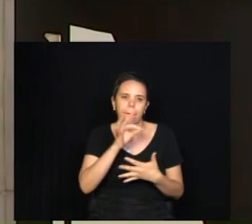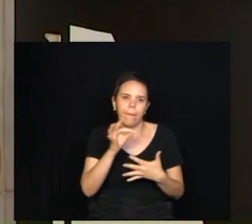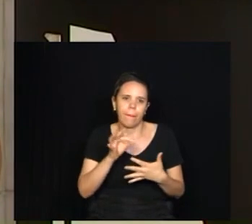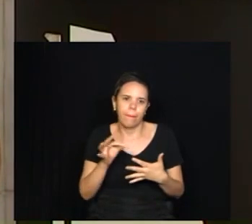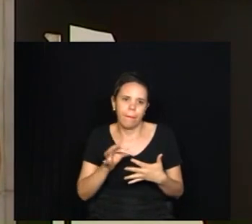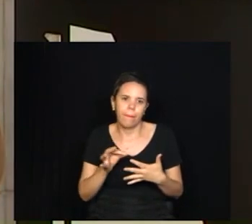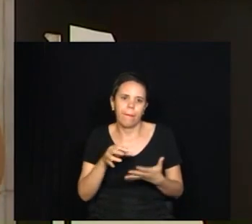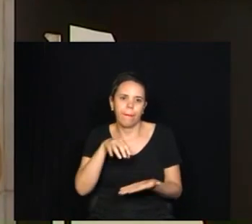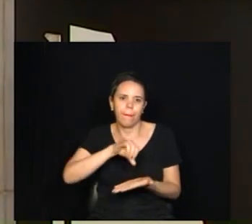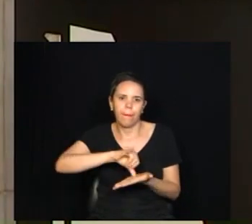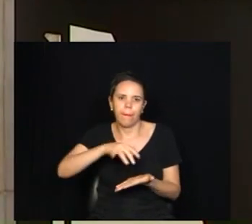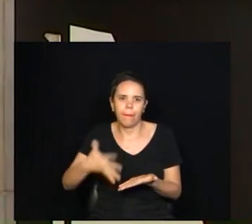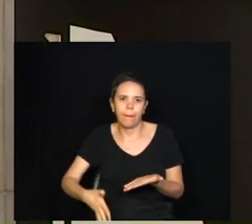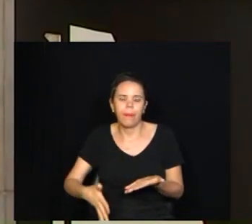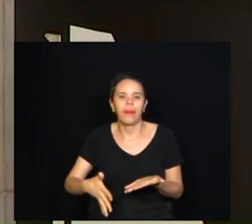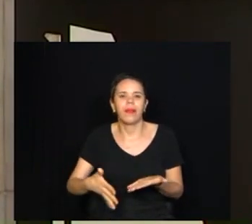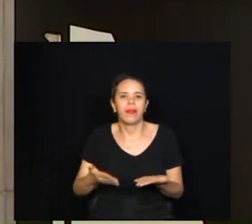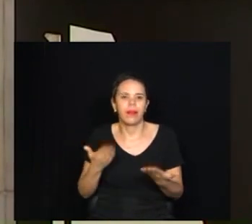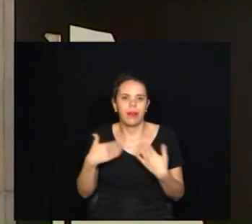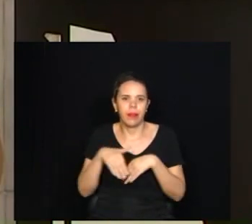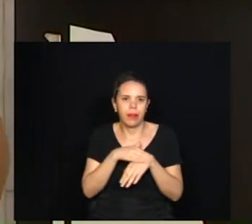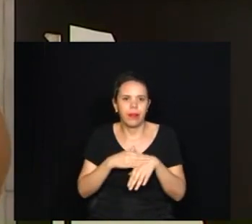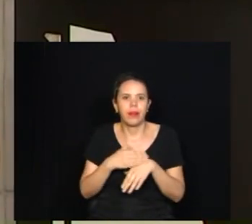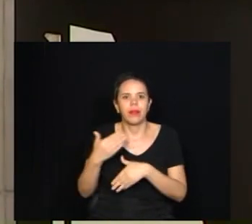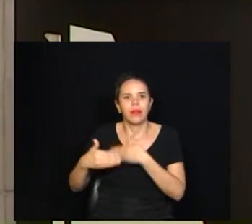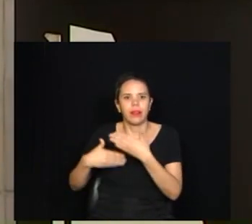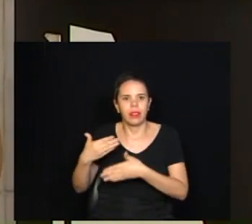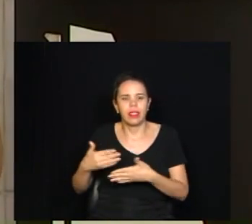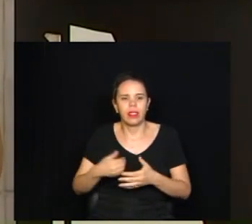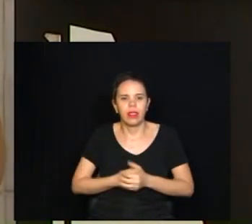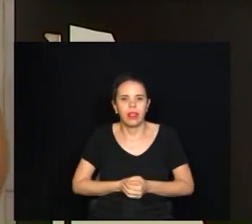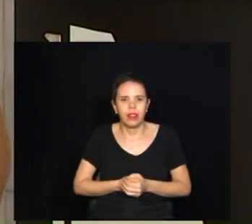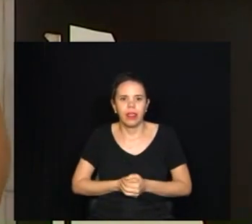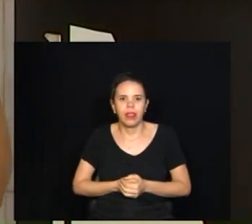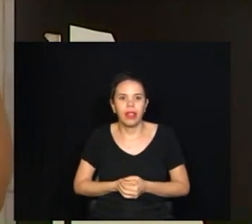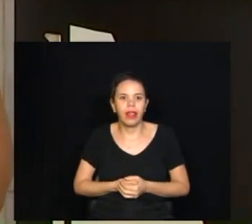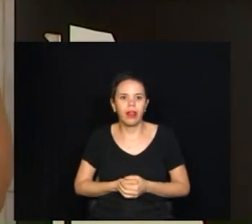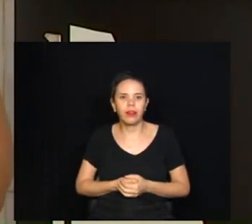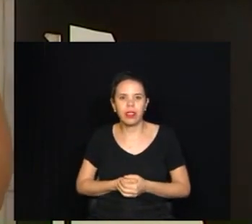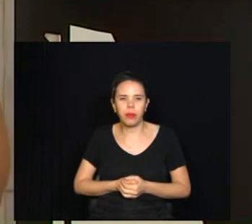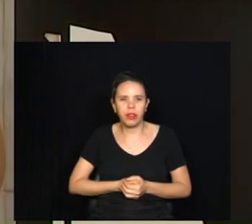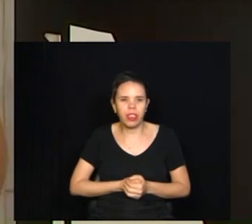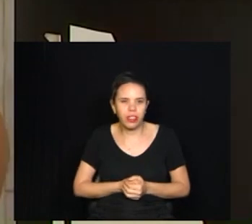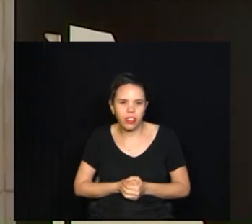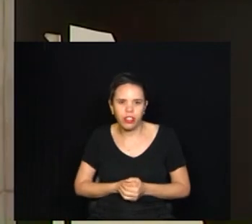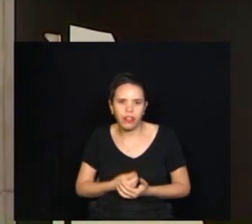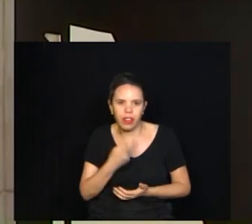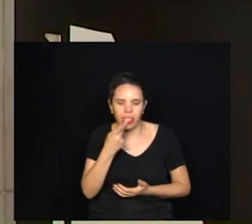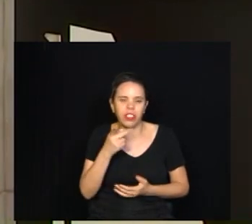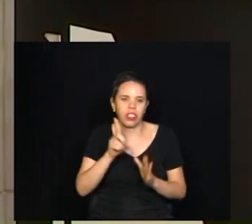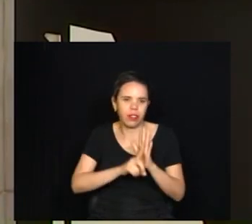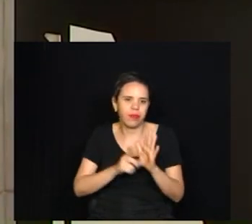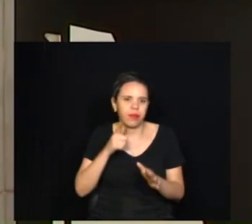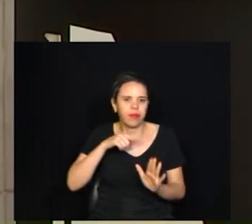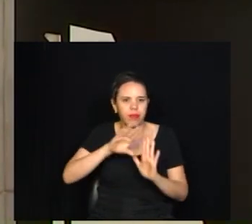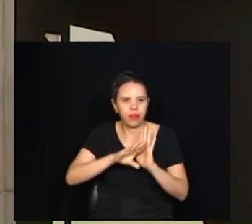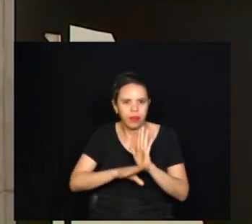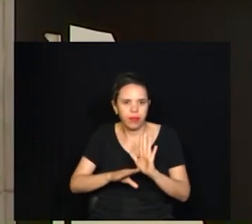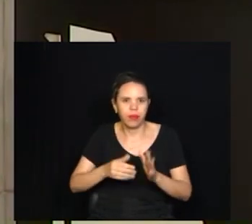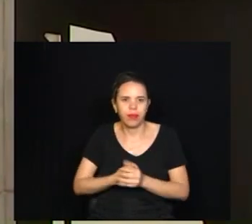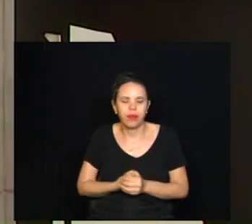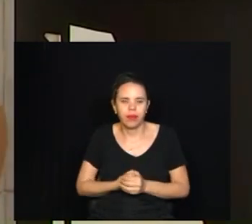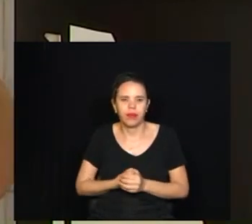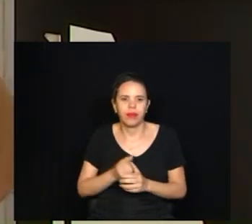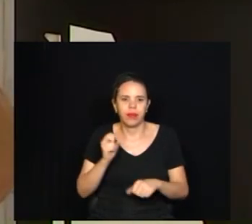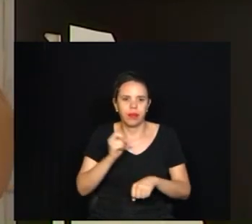a Central de Libras, que nós já conversamos outras vezes, o quão importante é para a garantia de direitos, e o programa Emprega Bem,